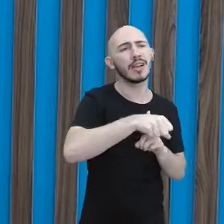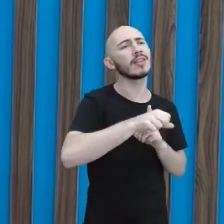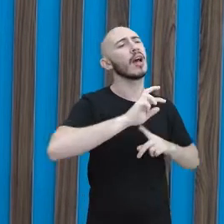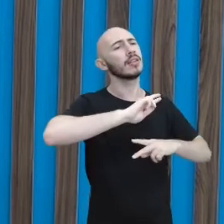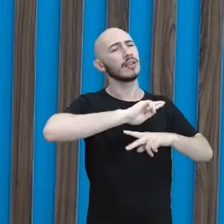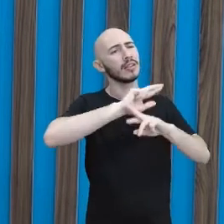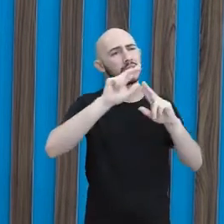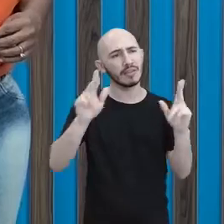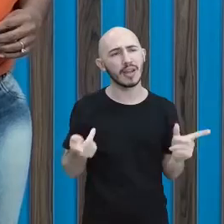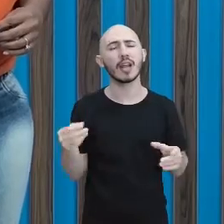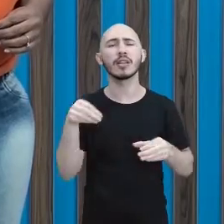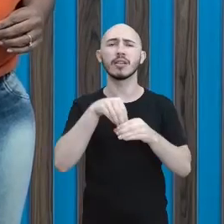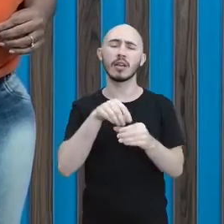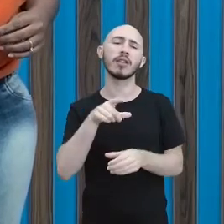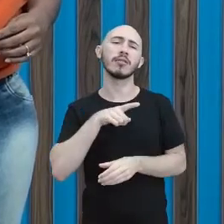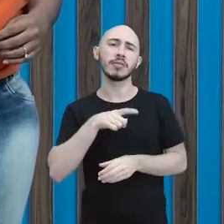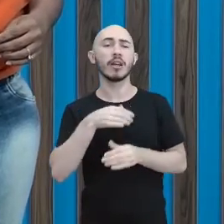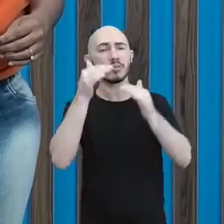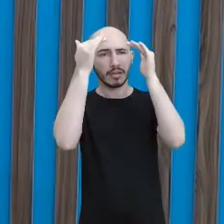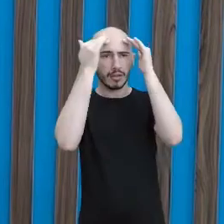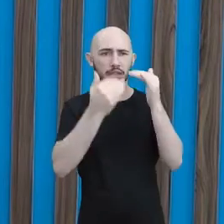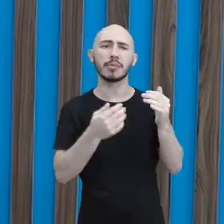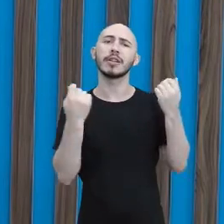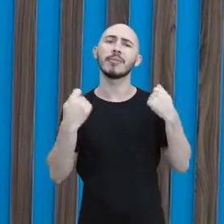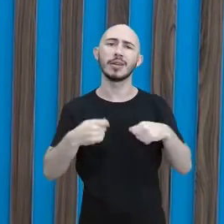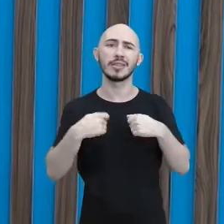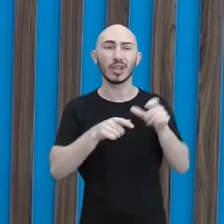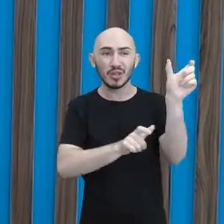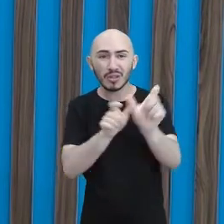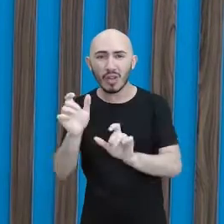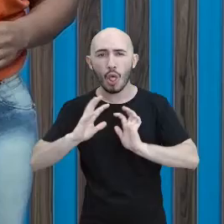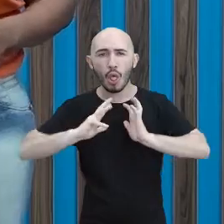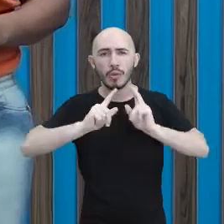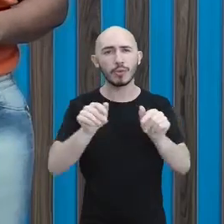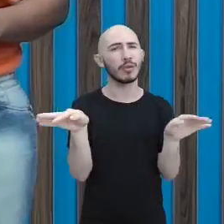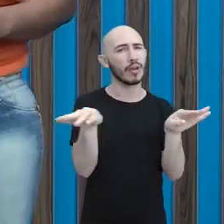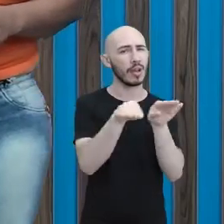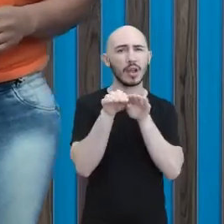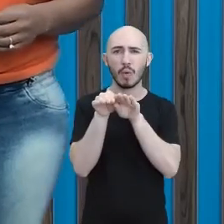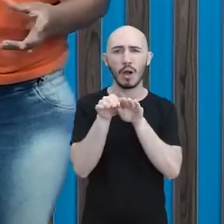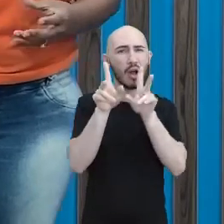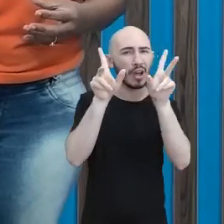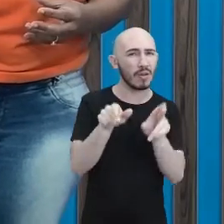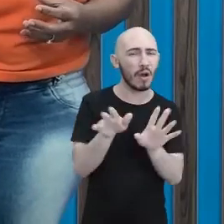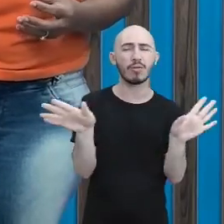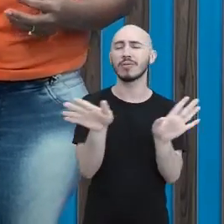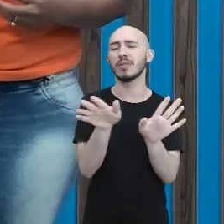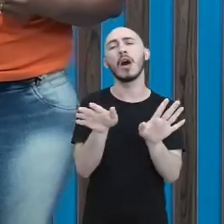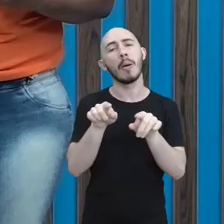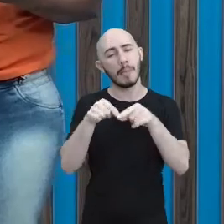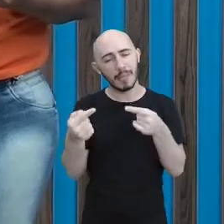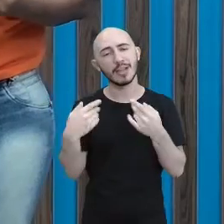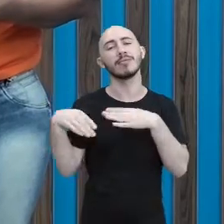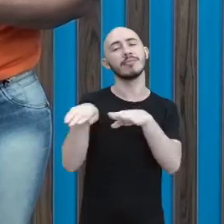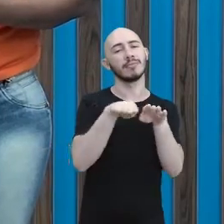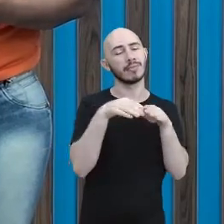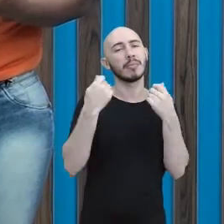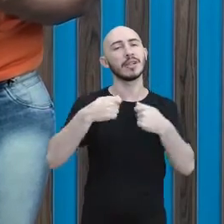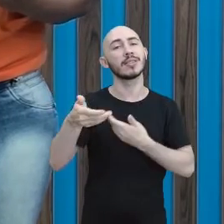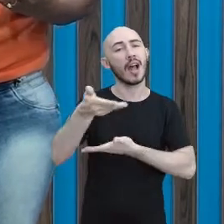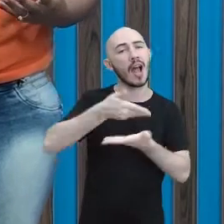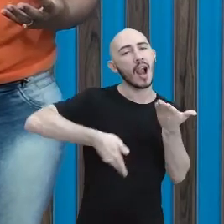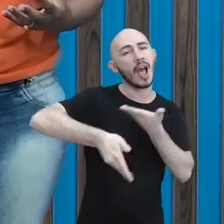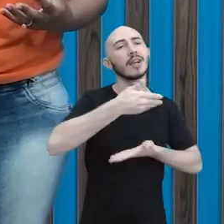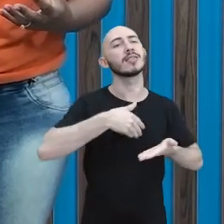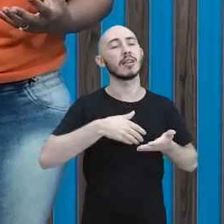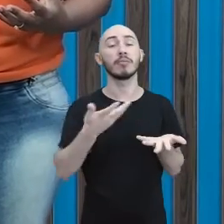né? E temos que respeitar, né? Porque nem todo mundo é igual. Exatamente, isso fica muito claro. Eles começam a ter um outro tipo